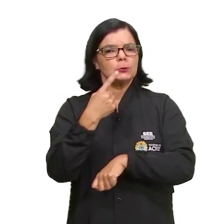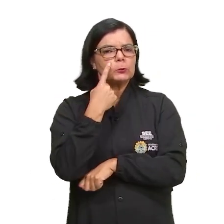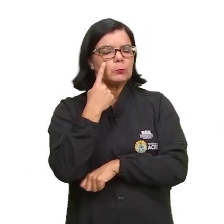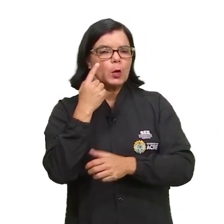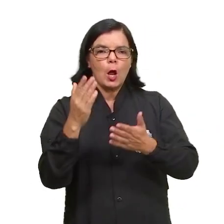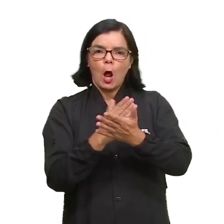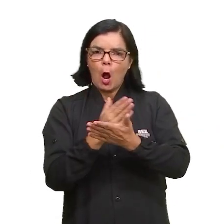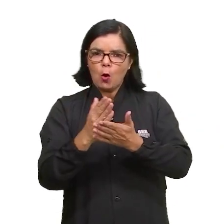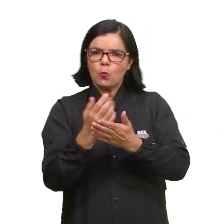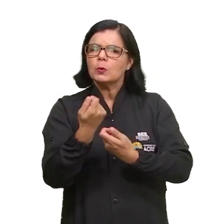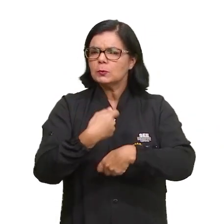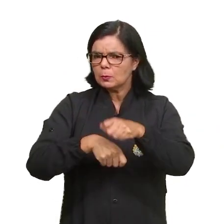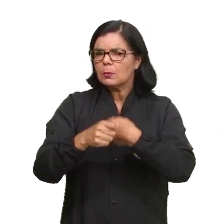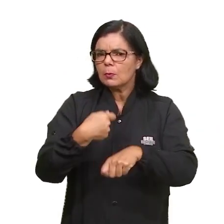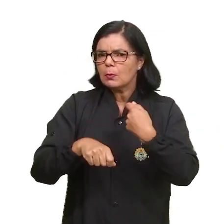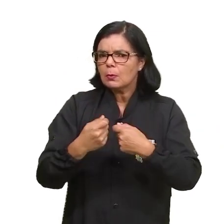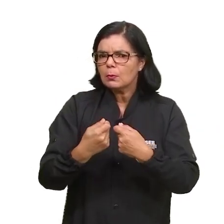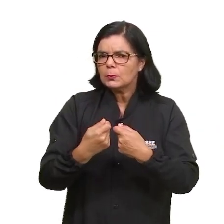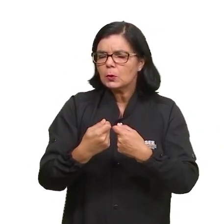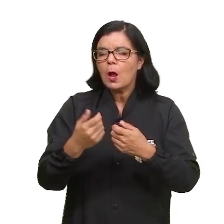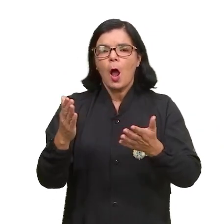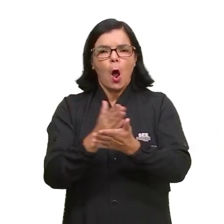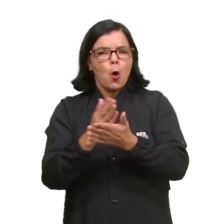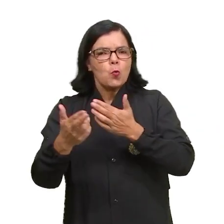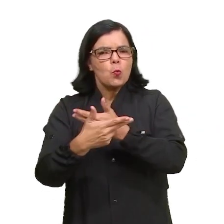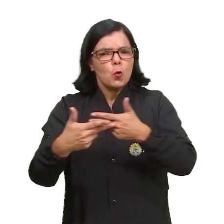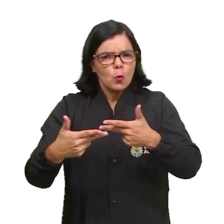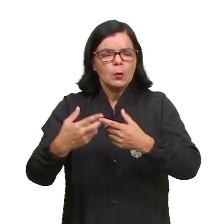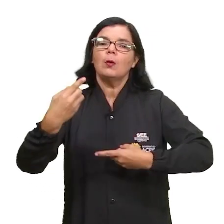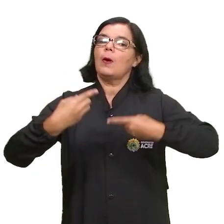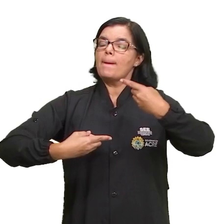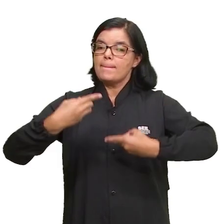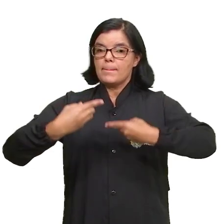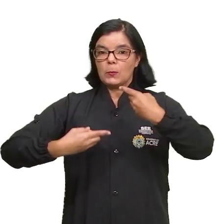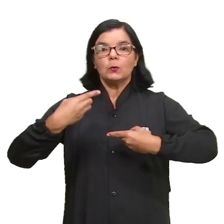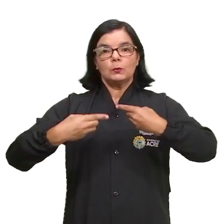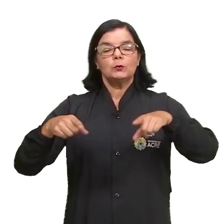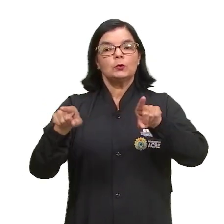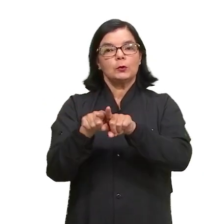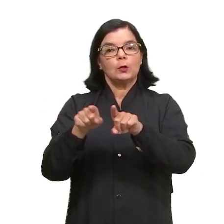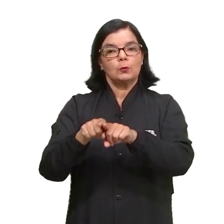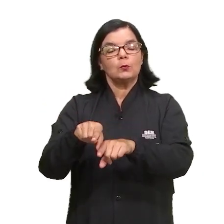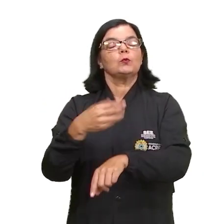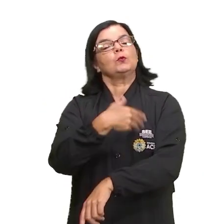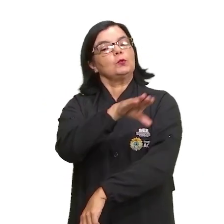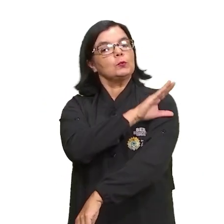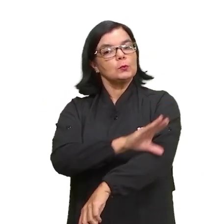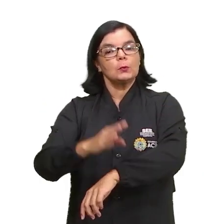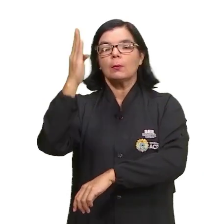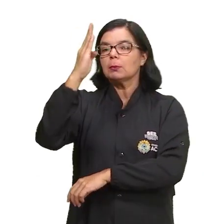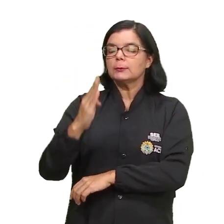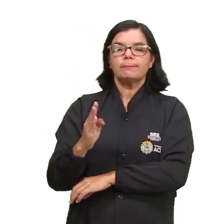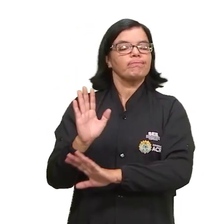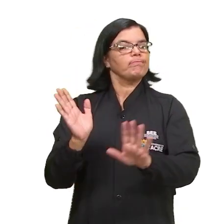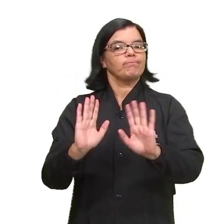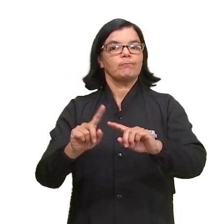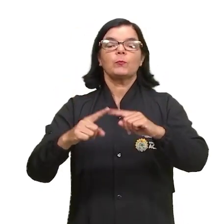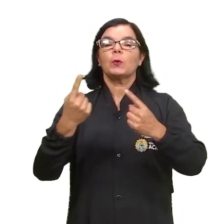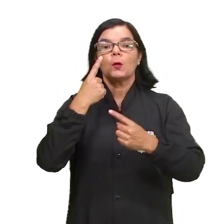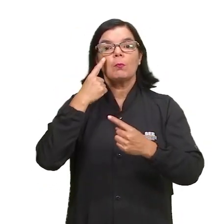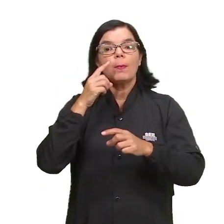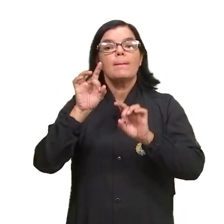algum aspecto econômico? Algum aspecto político da cultura brasileira? Não. Como a gente pode ver,